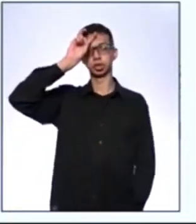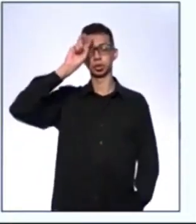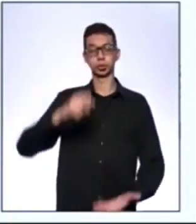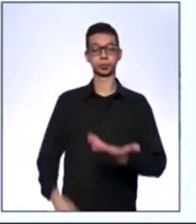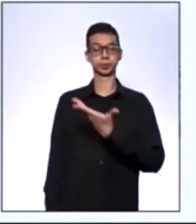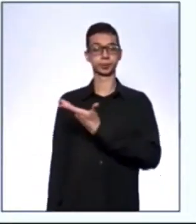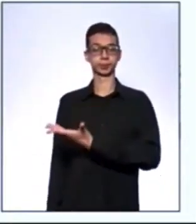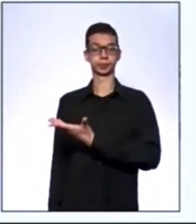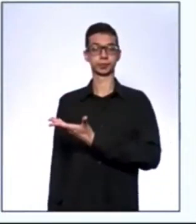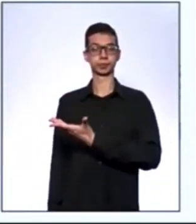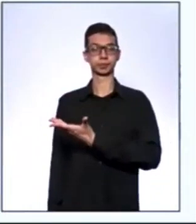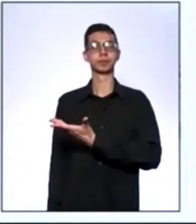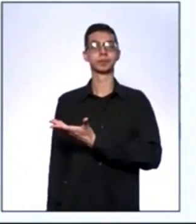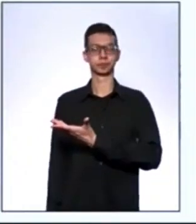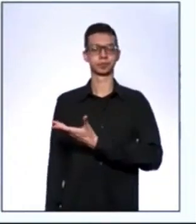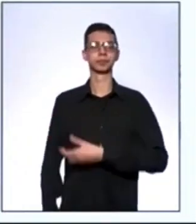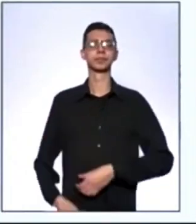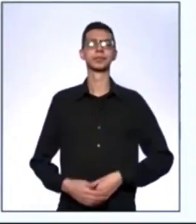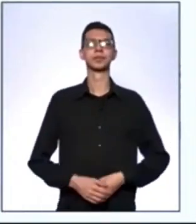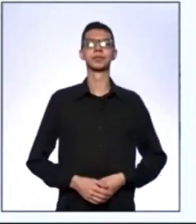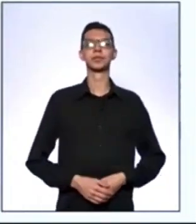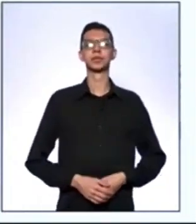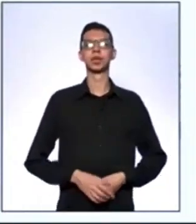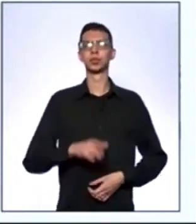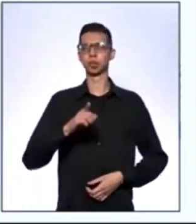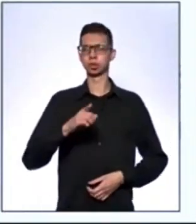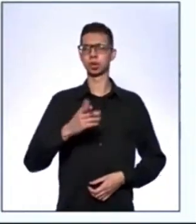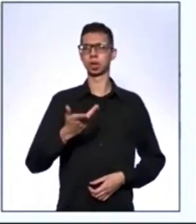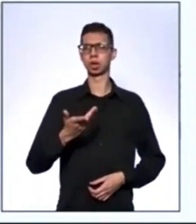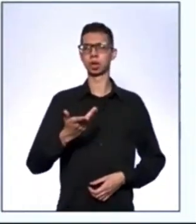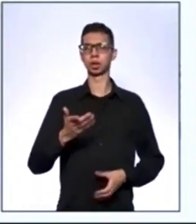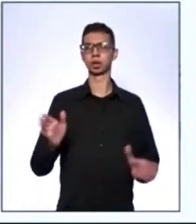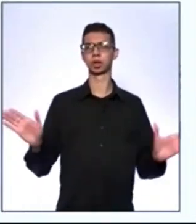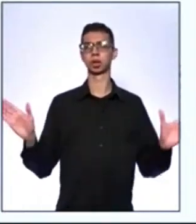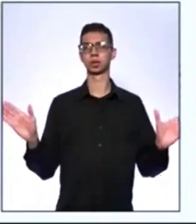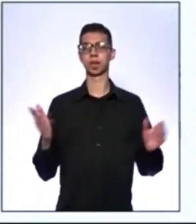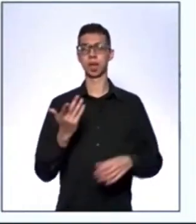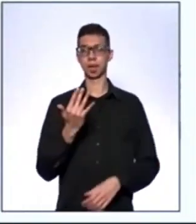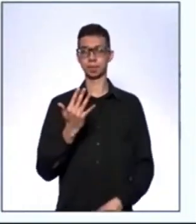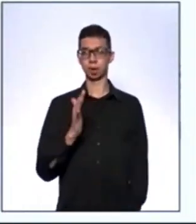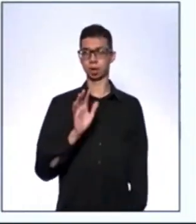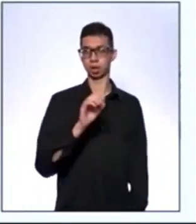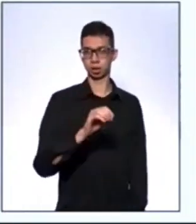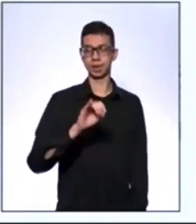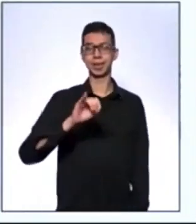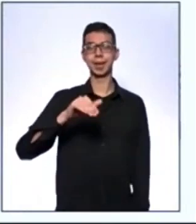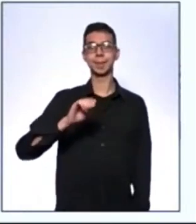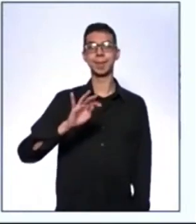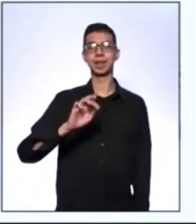O que não é palpável. Você põe a mão no Cristo, você põe a mão no Pelourinho, você pode ir